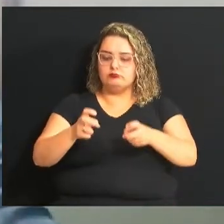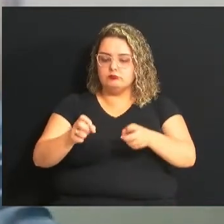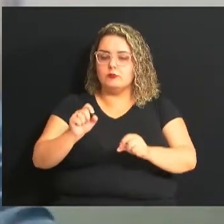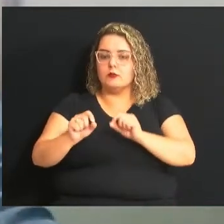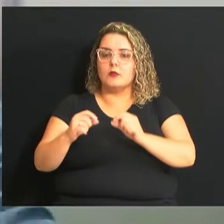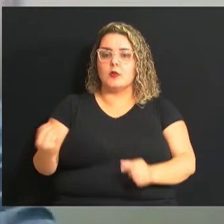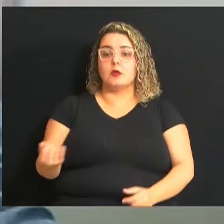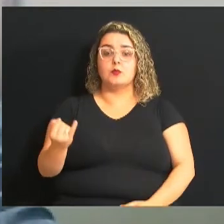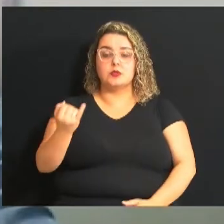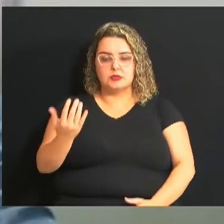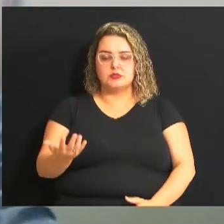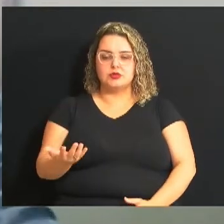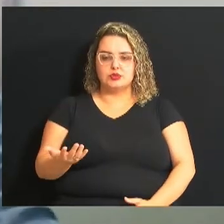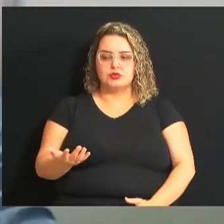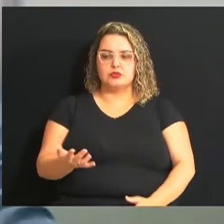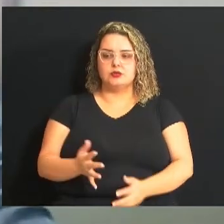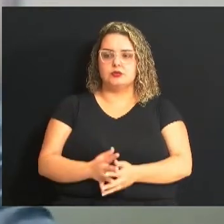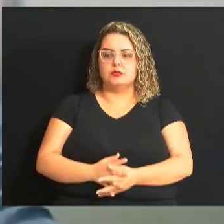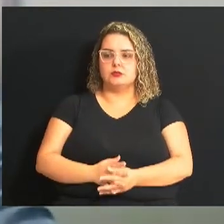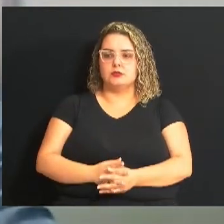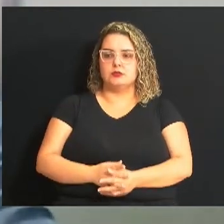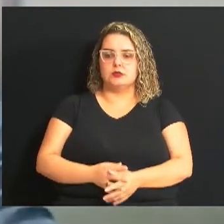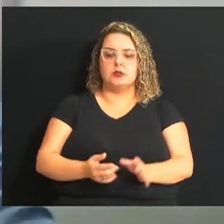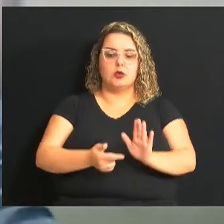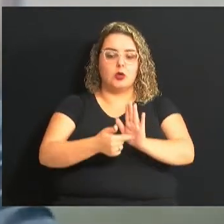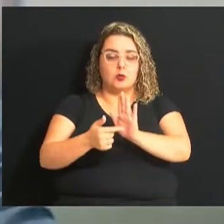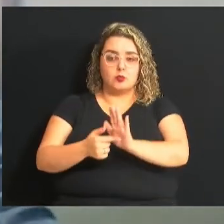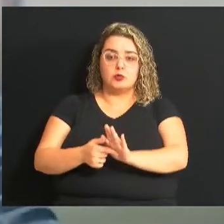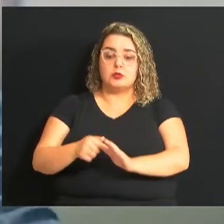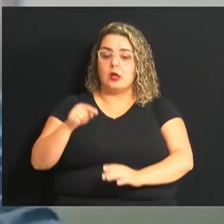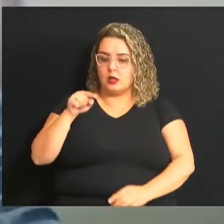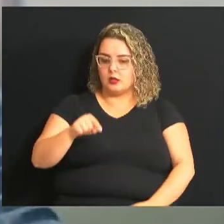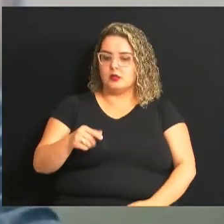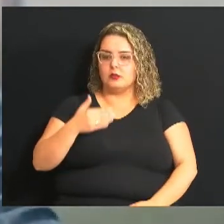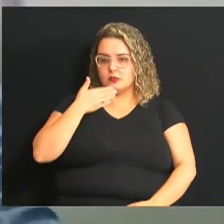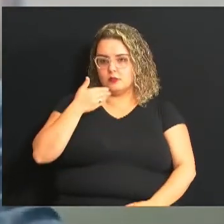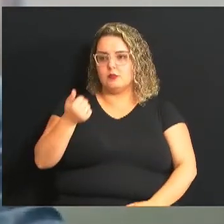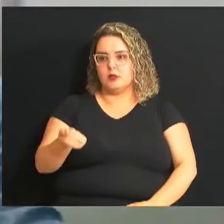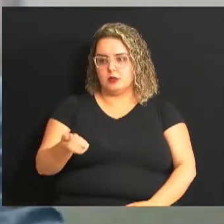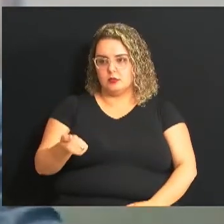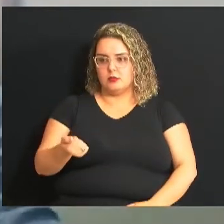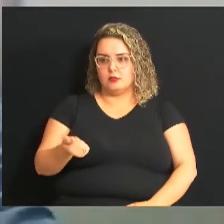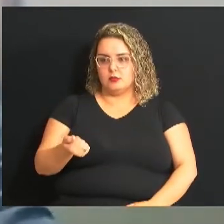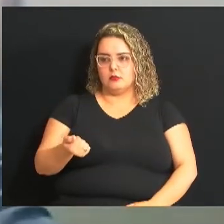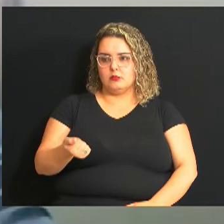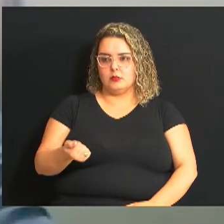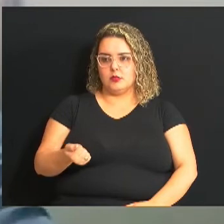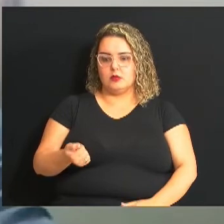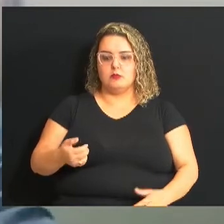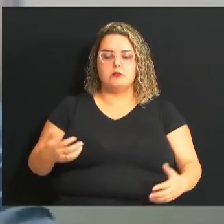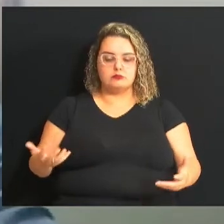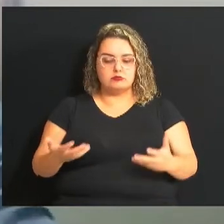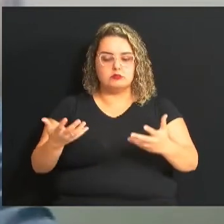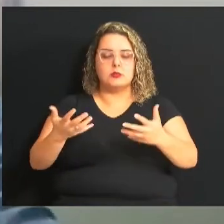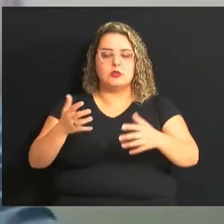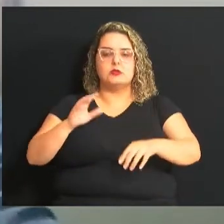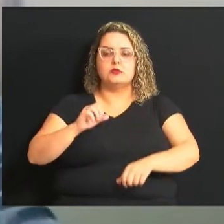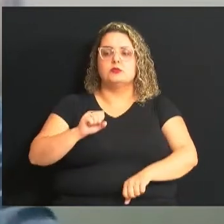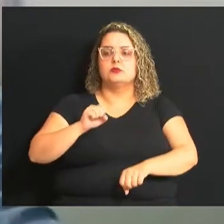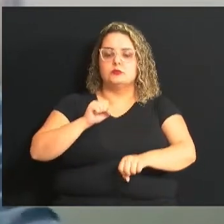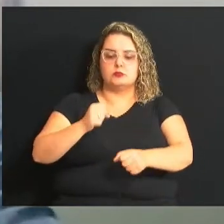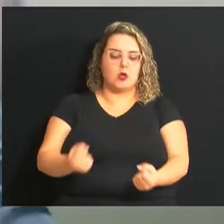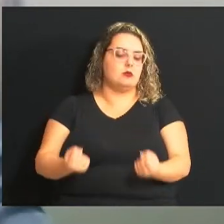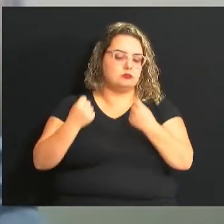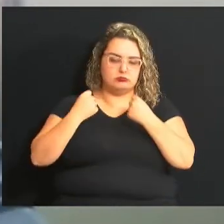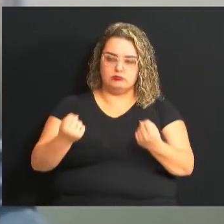a gente mostrar para ela que aquilo que está melhorando vem muito a contribuir com a atividade física, né? E ela cada vez mais